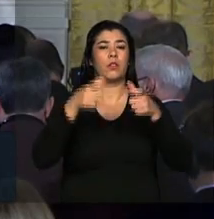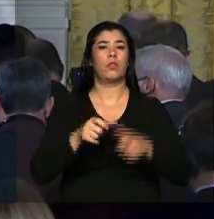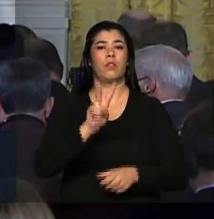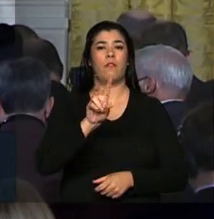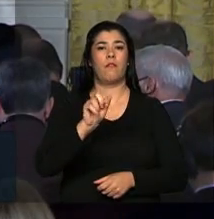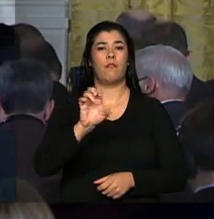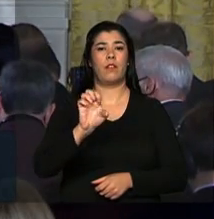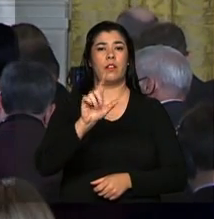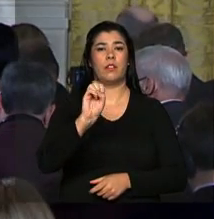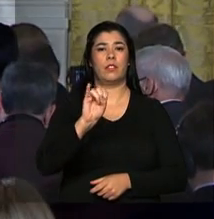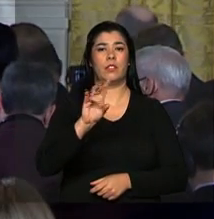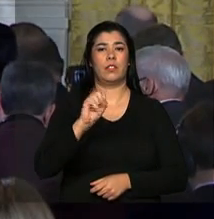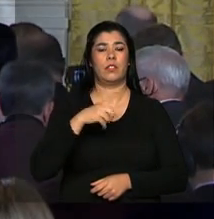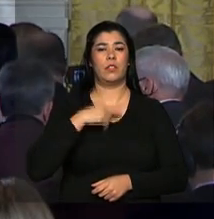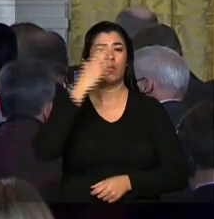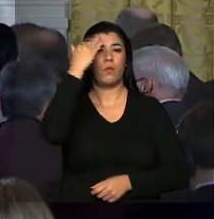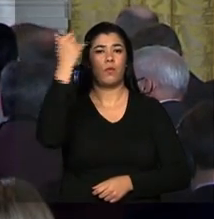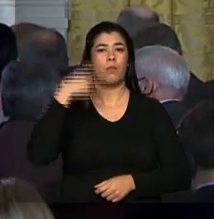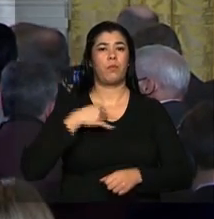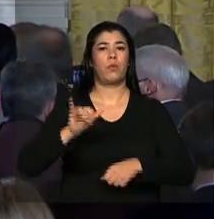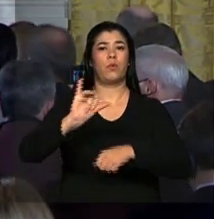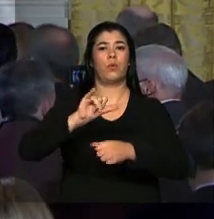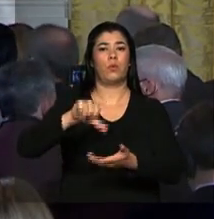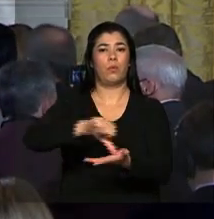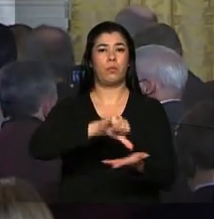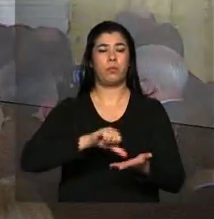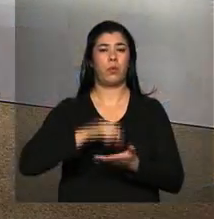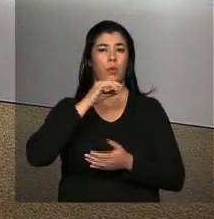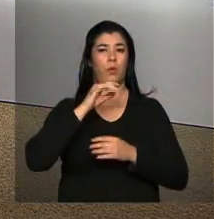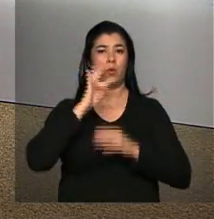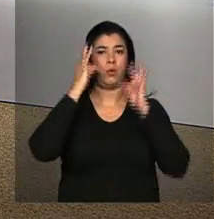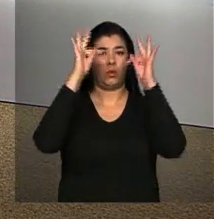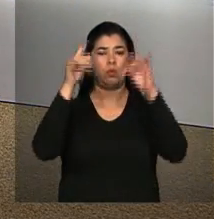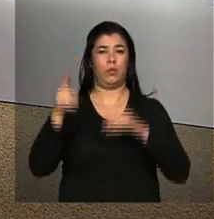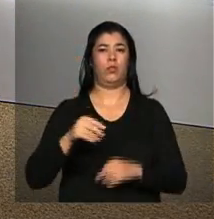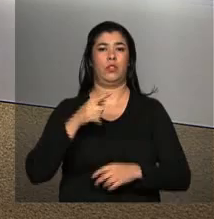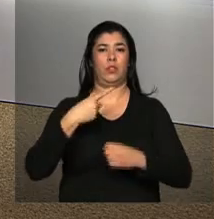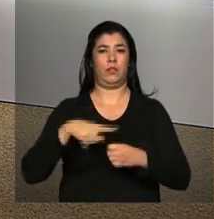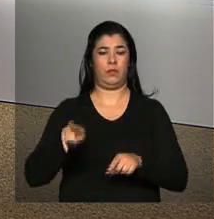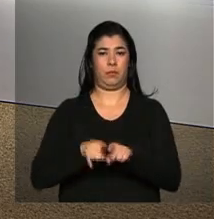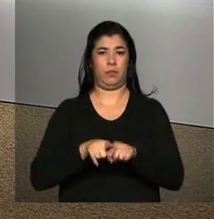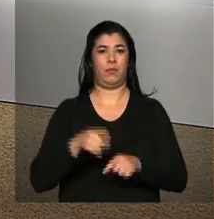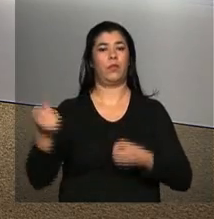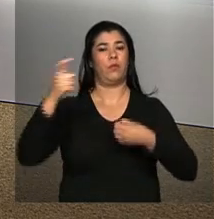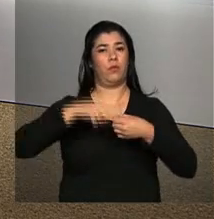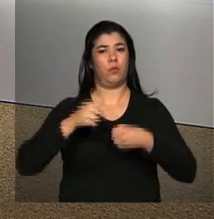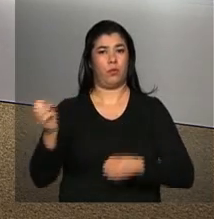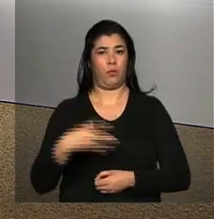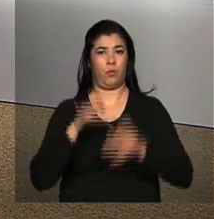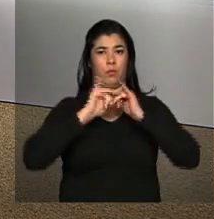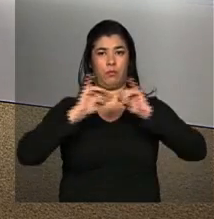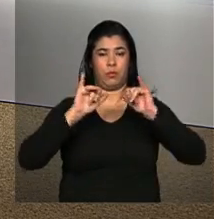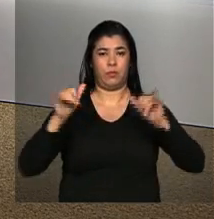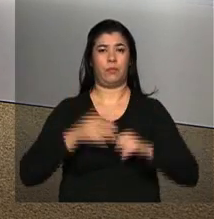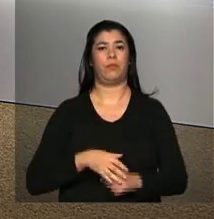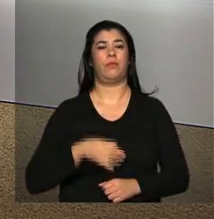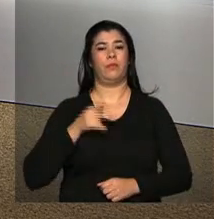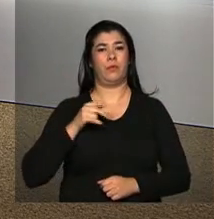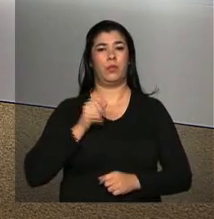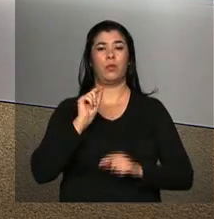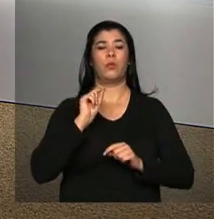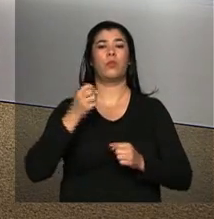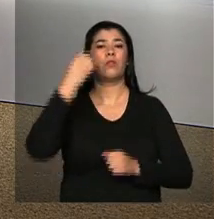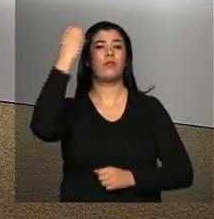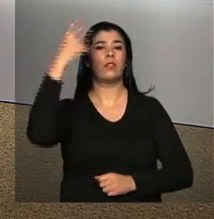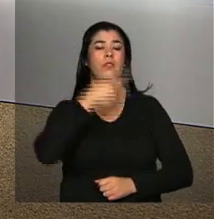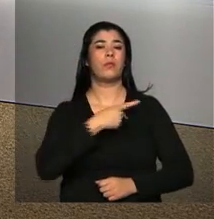Silício o mais famoso Polo tecnológico do mundo na Califórnia e nós podemos voltar a qualquer momento com outras informações sobre